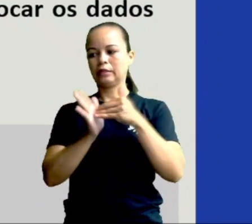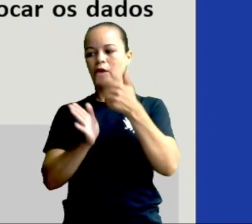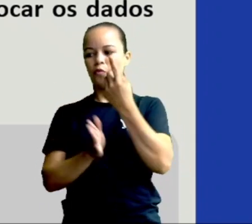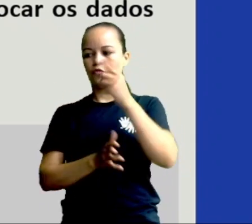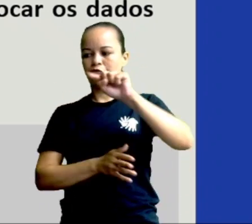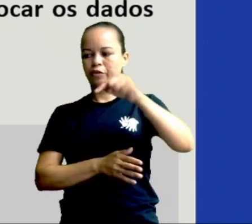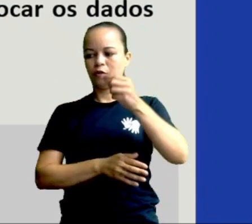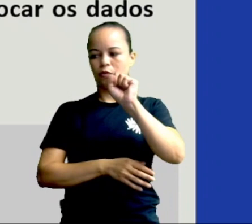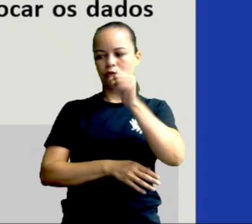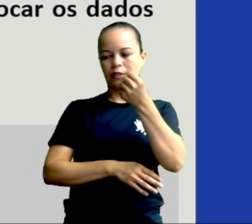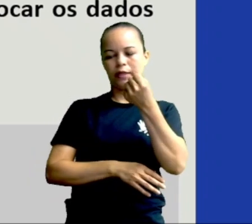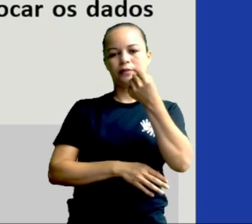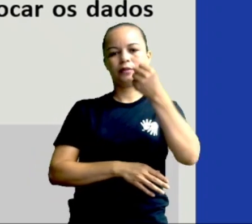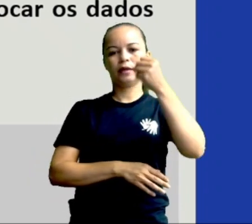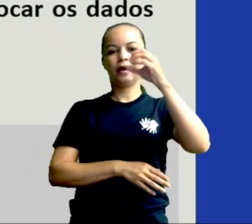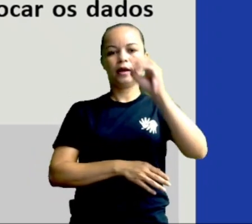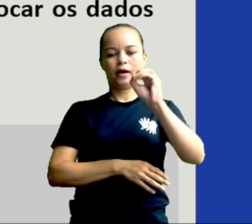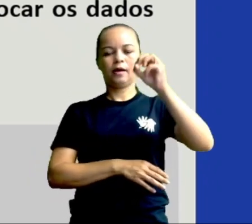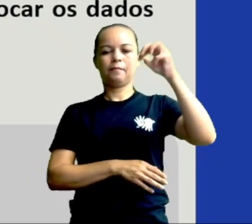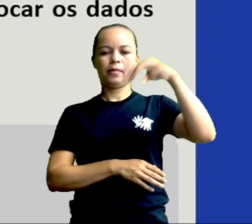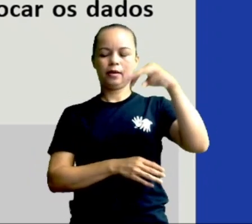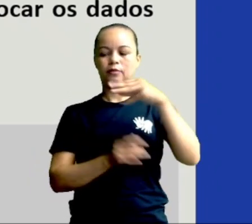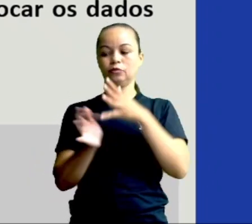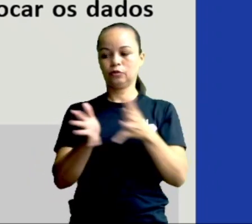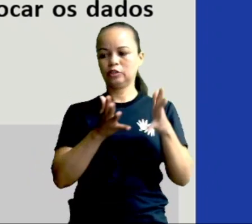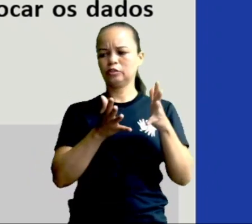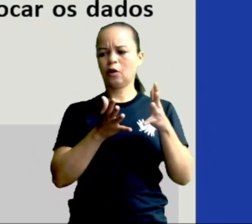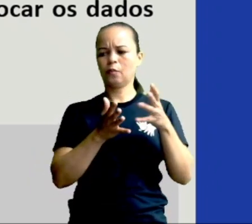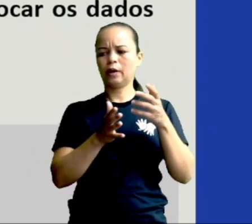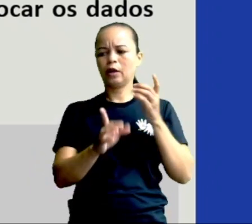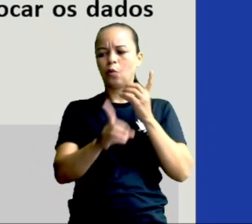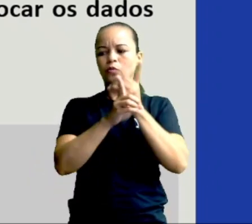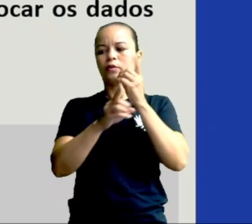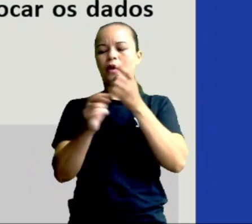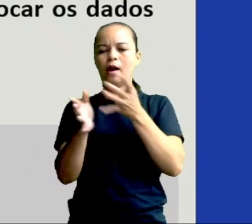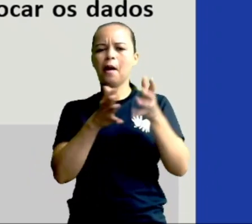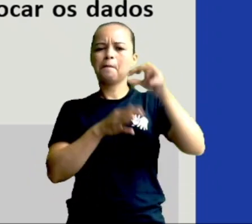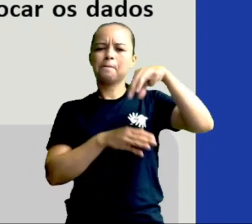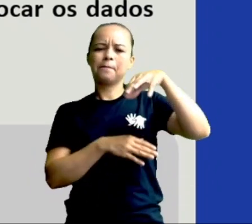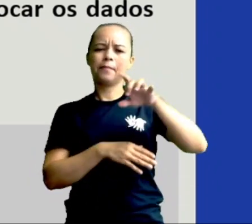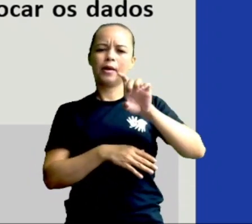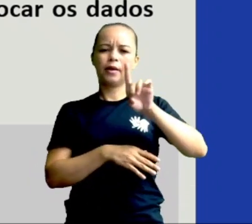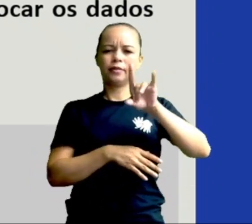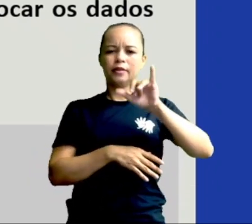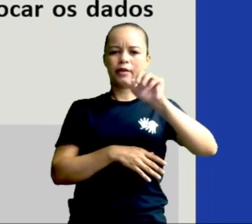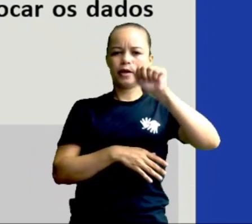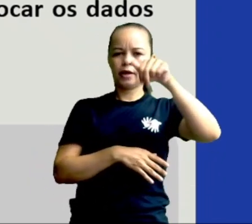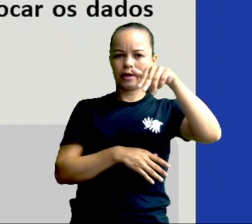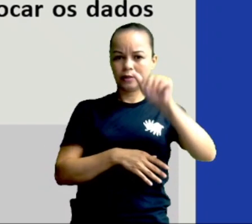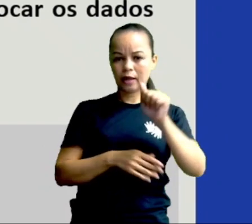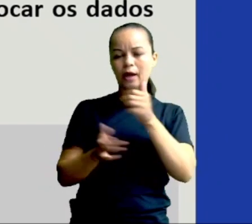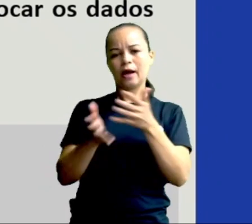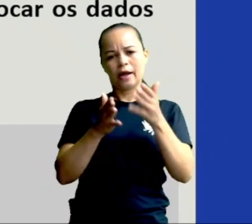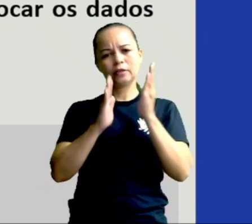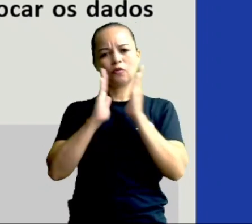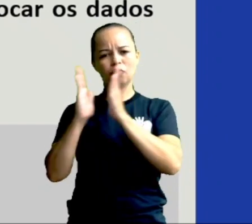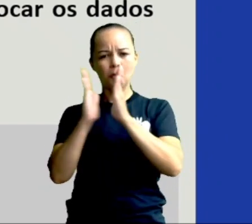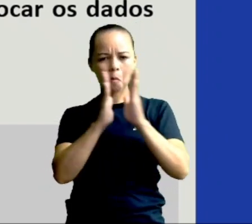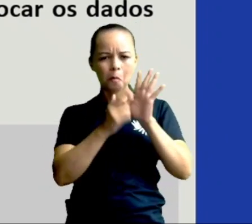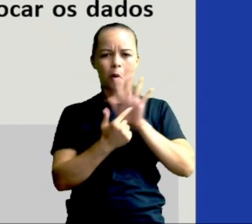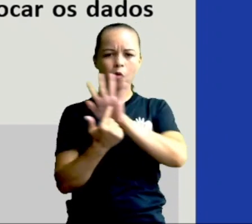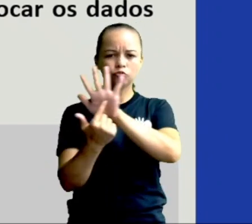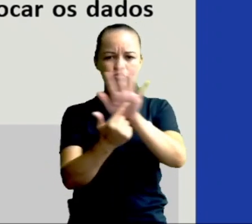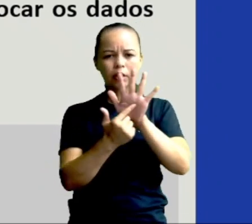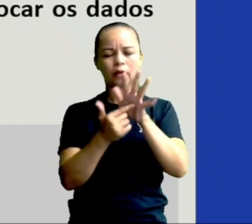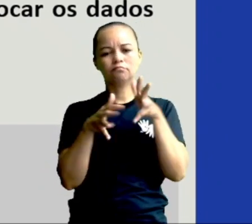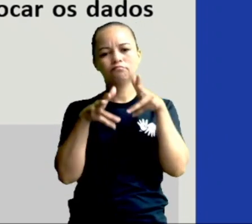os dados em ordem crescente ou decrescente. Foi colocado aí, ó. O primeiro termo é 1,63, o segundo 1,65,